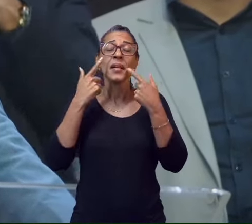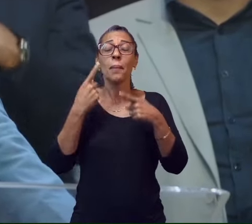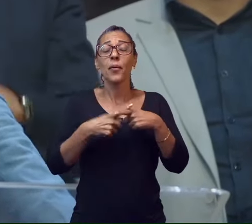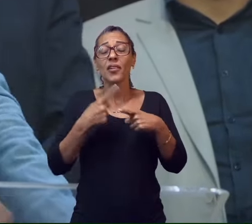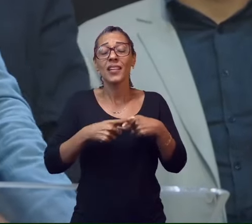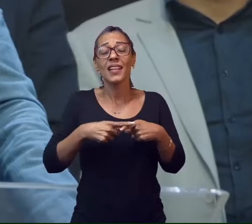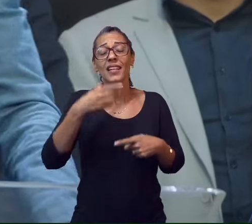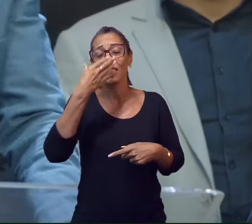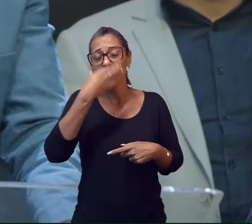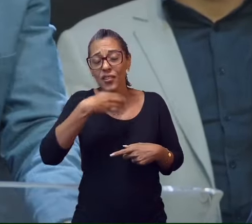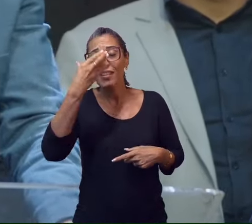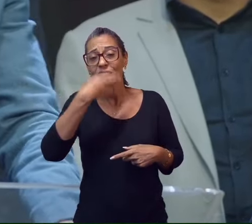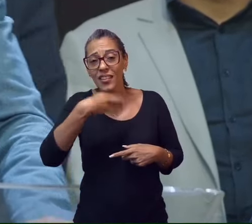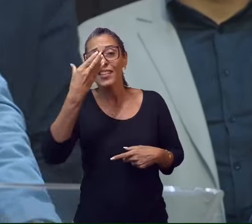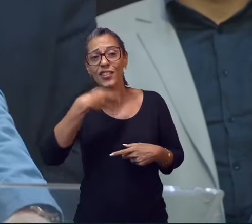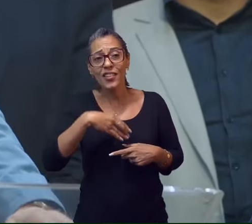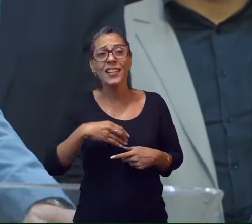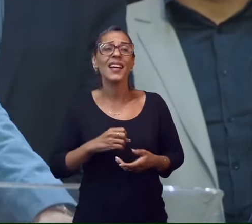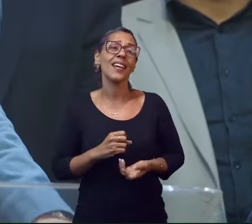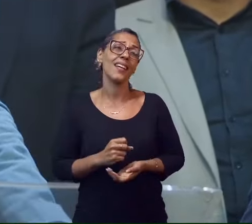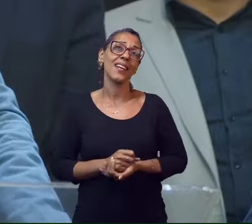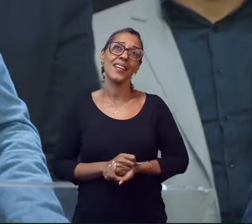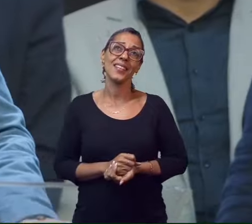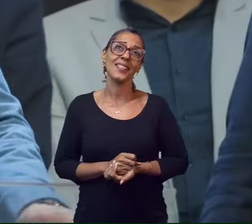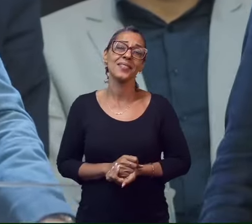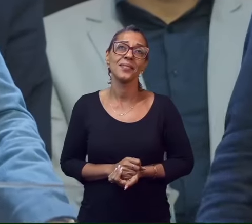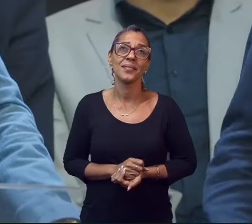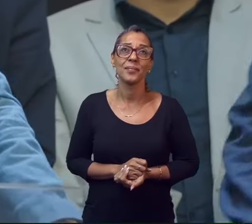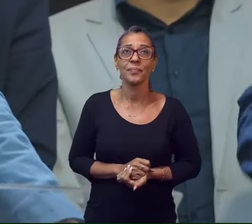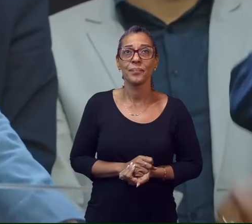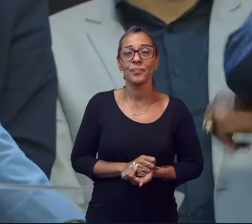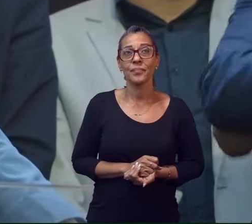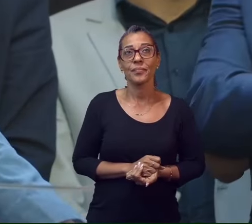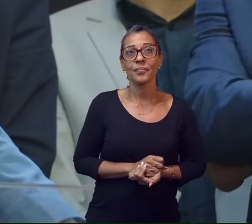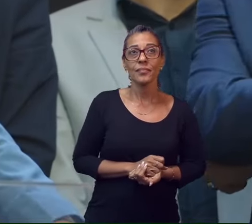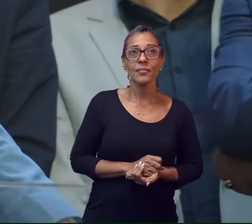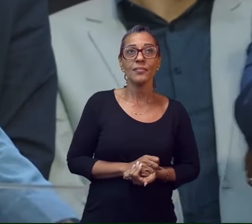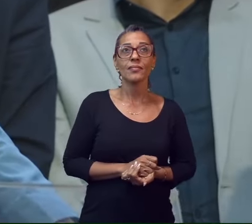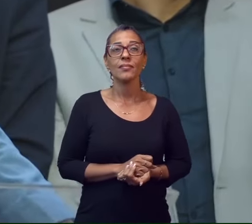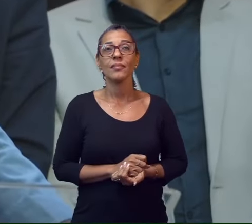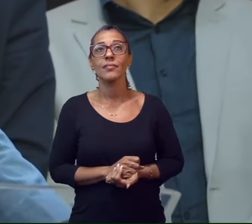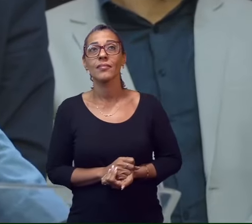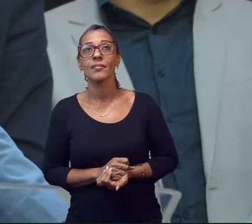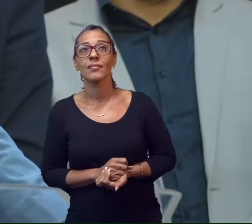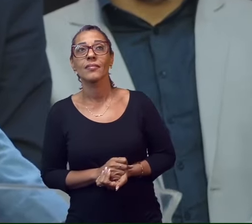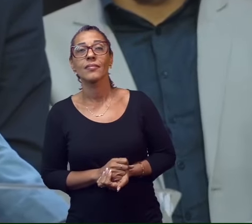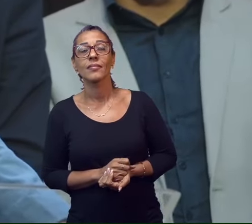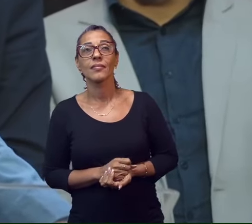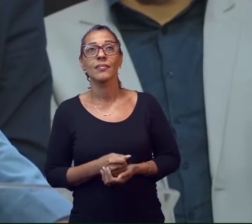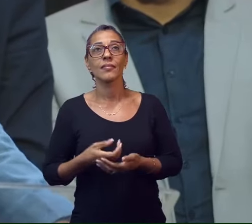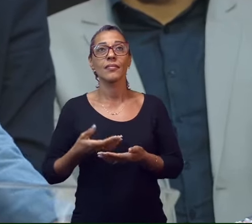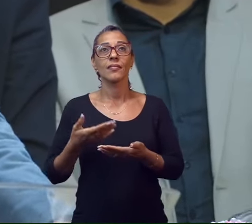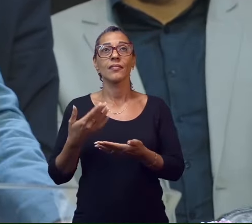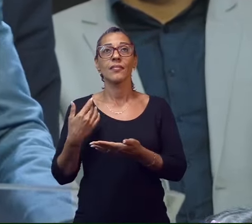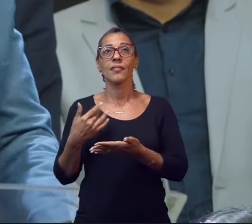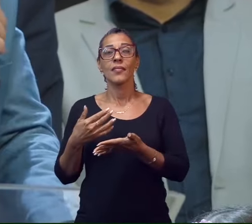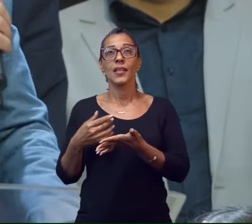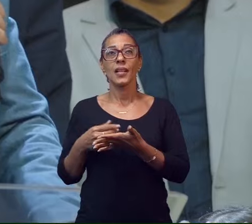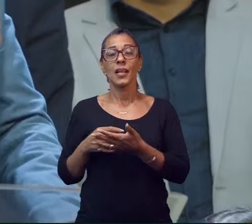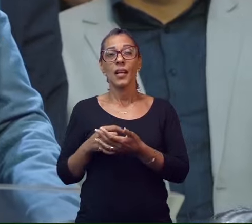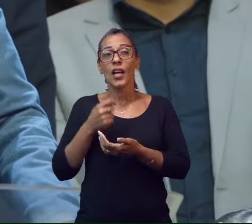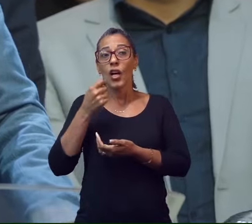Assim na verdade para quem para quem a pouco tempo atrás estava para partida